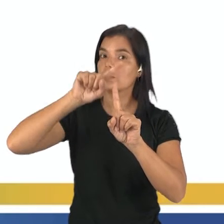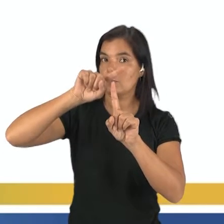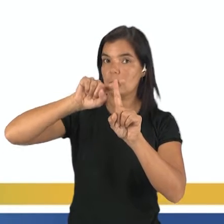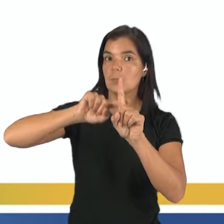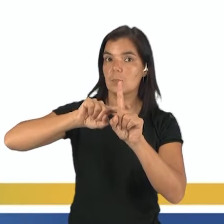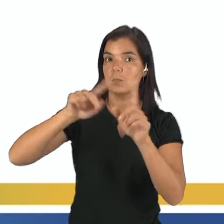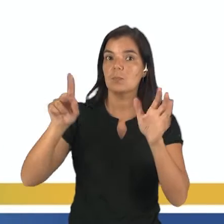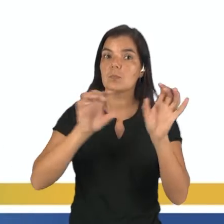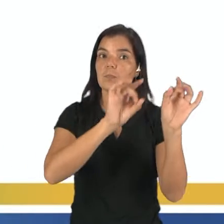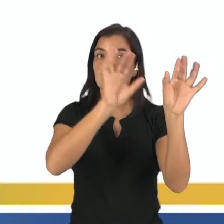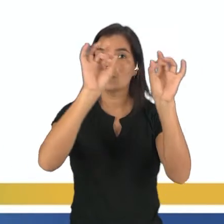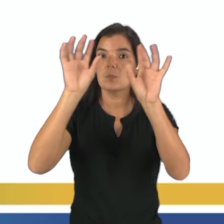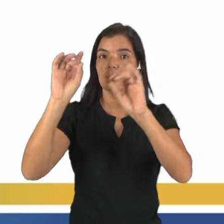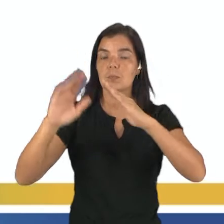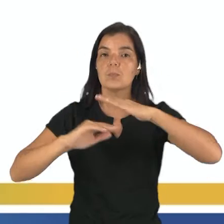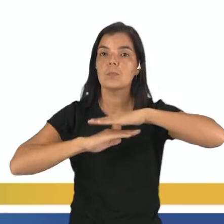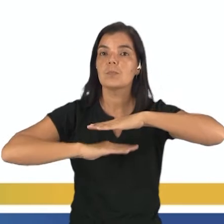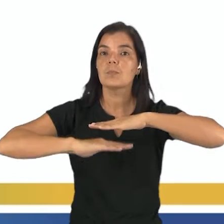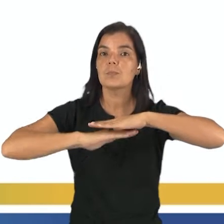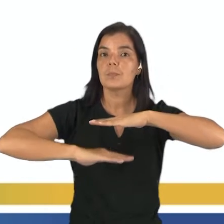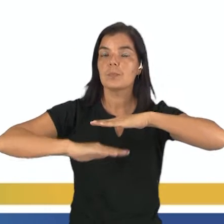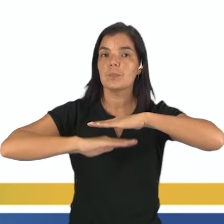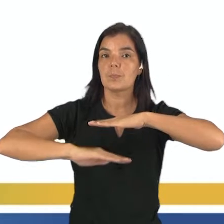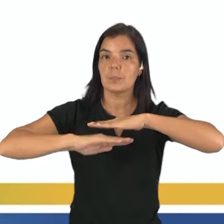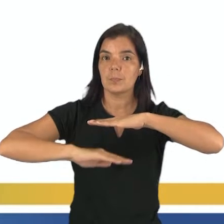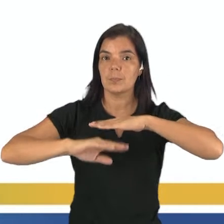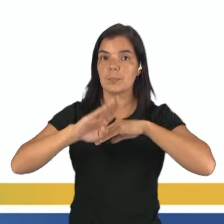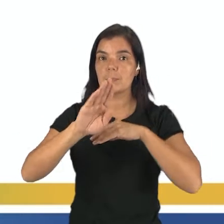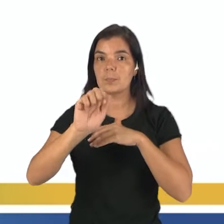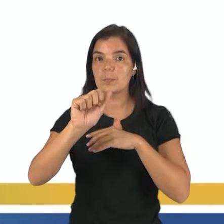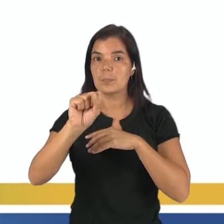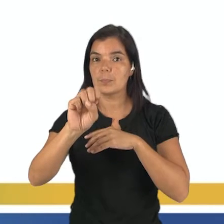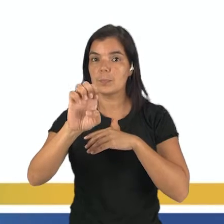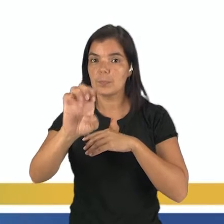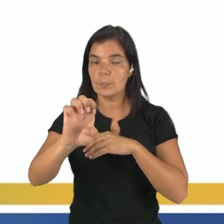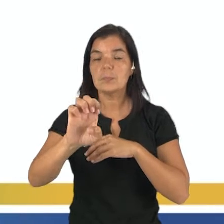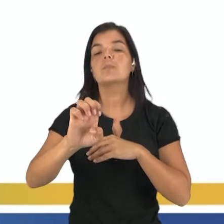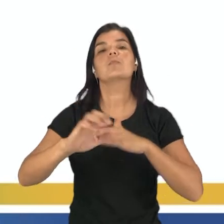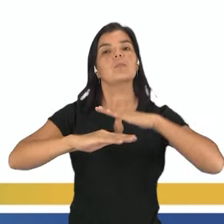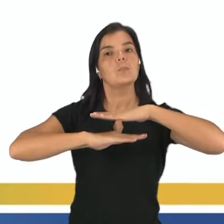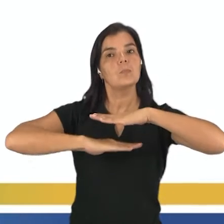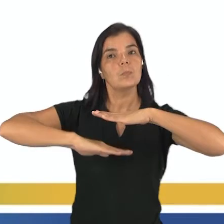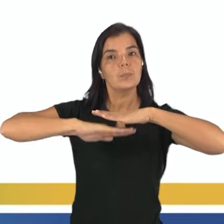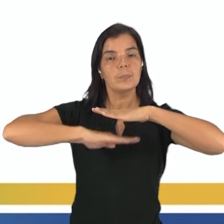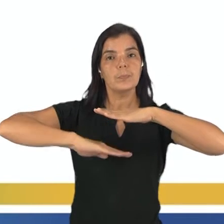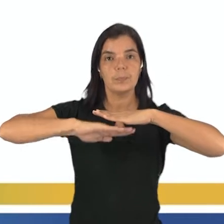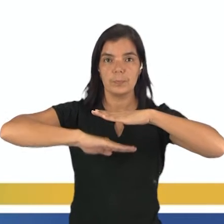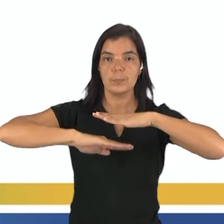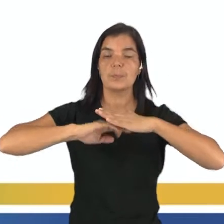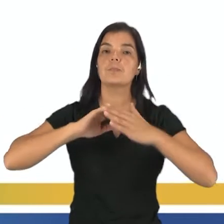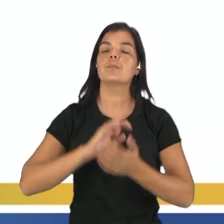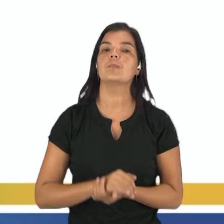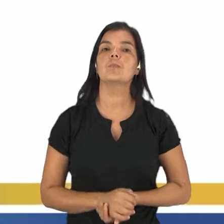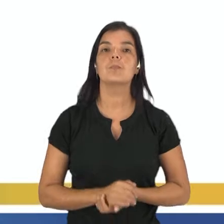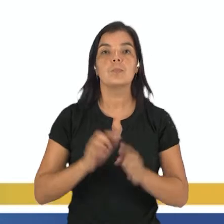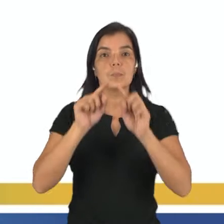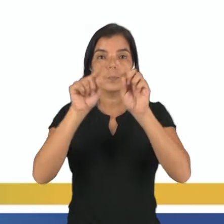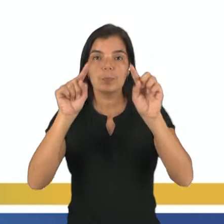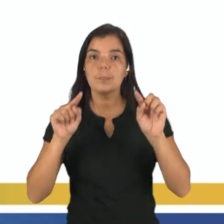face especial que fica embaixo, nós chamamos de base, certo? A base desse poliedro, certo? Desse